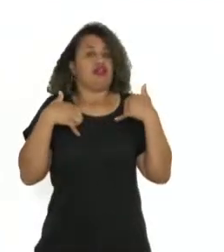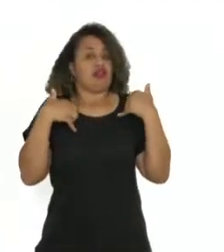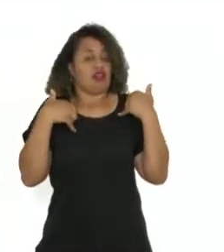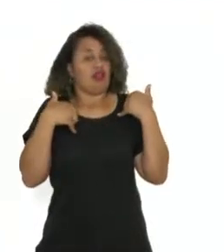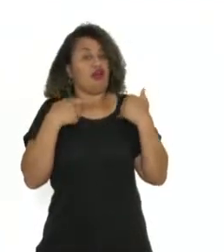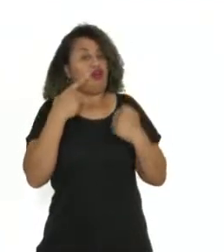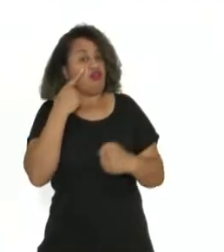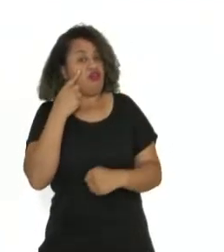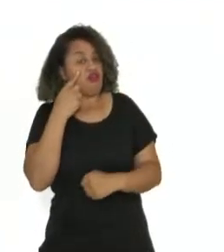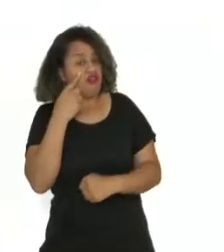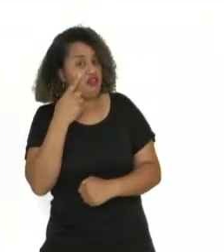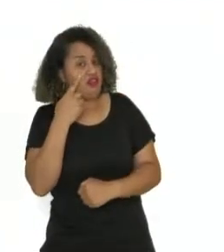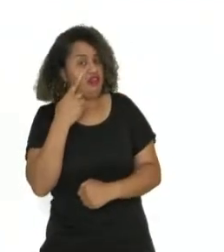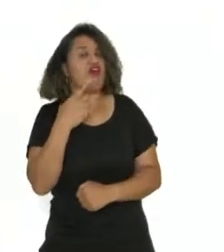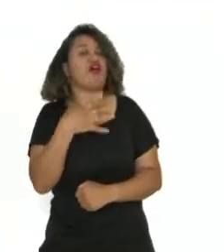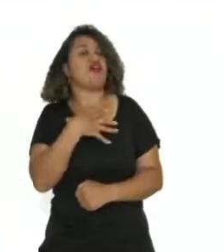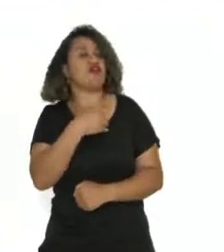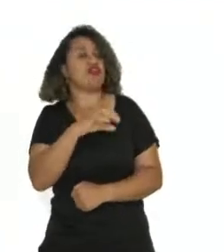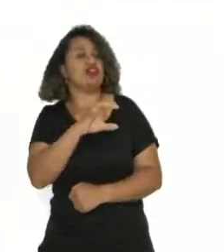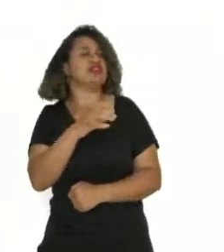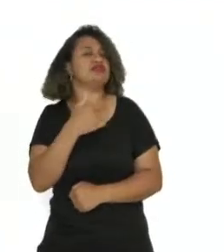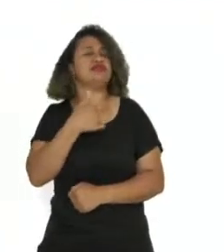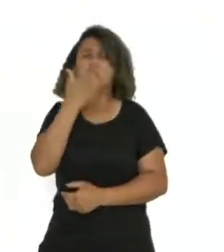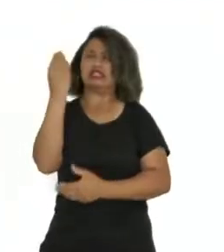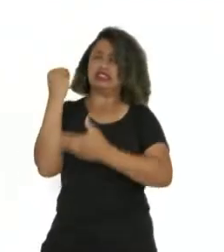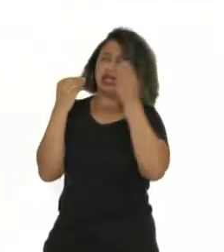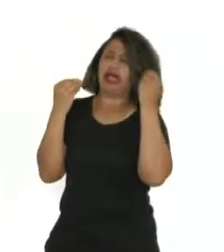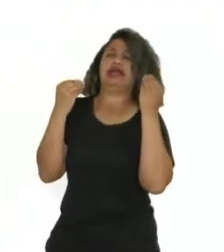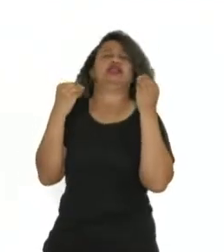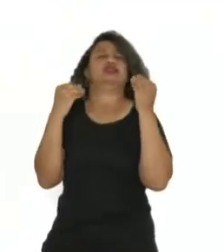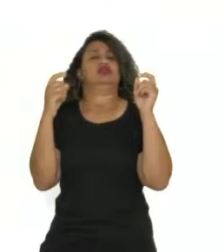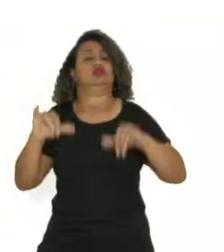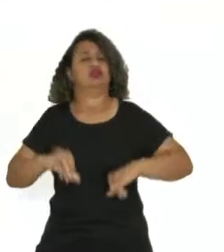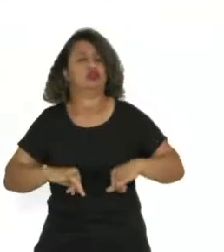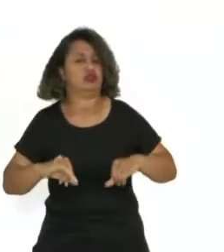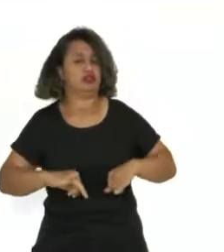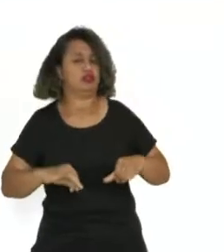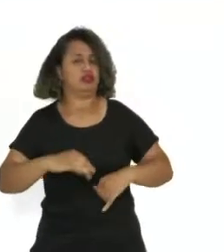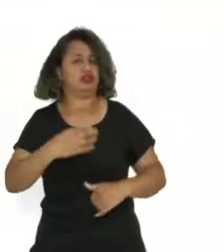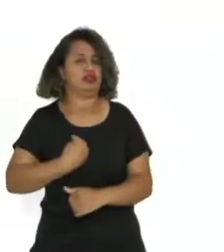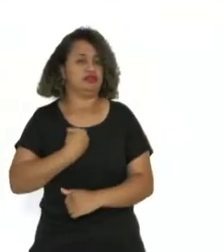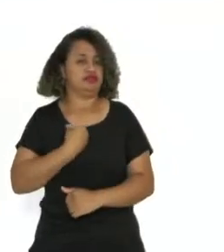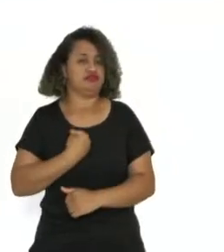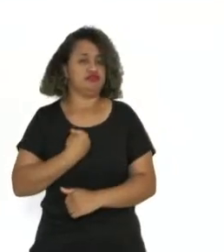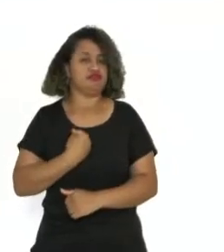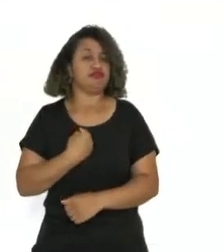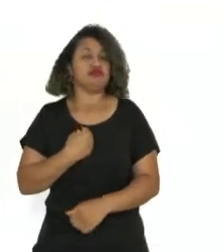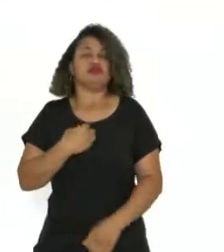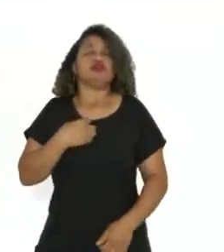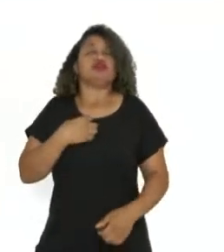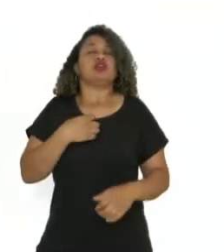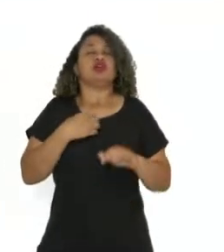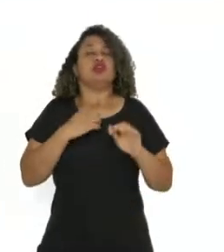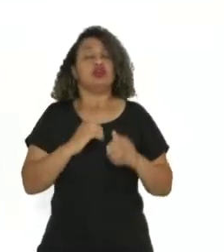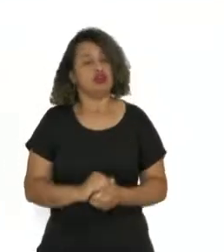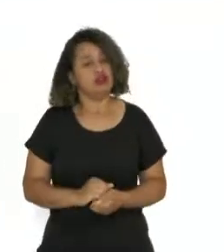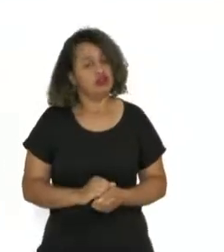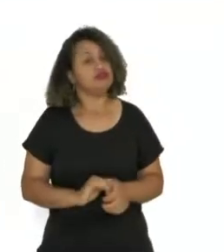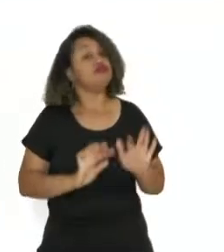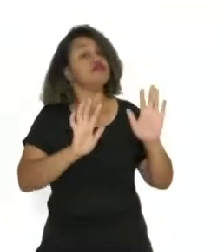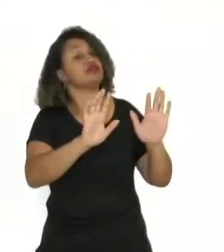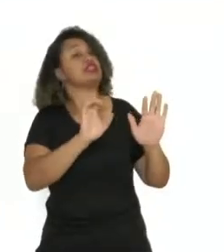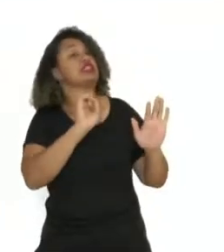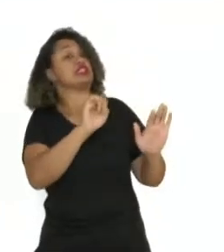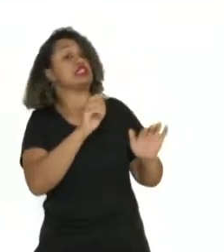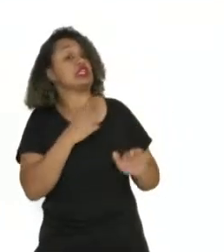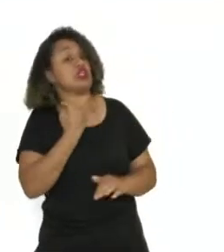filho assim, acho que a gente até esquece das durezas da vida." Deu um suspiro comprido e acrescentou: "Se a